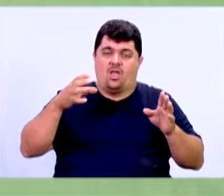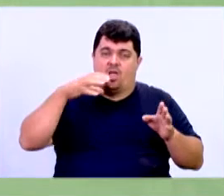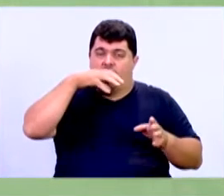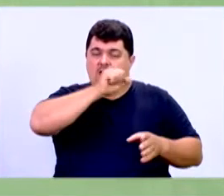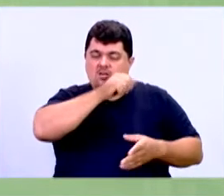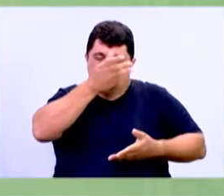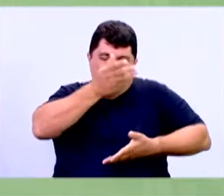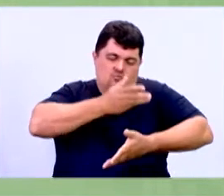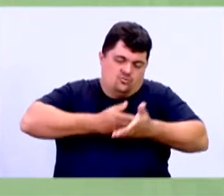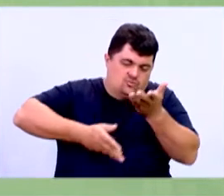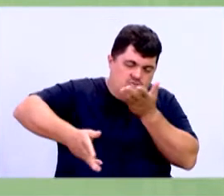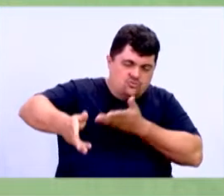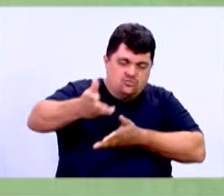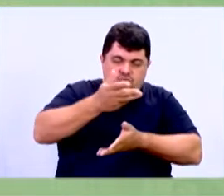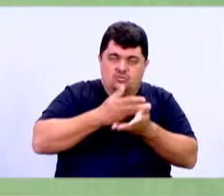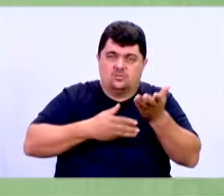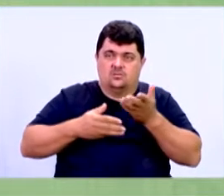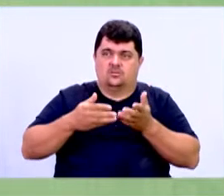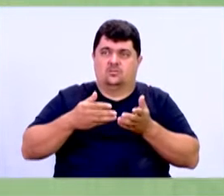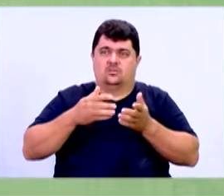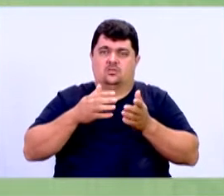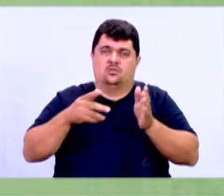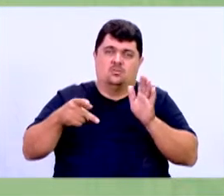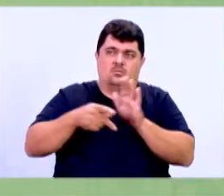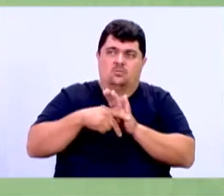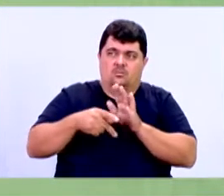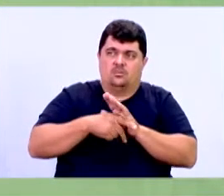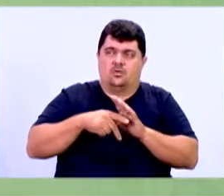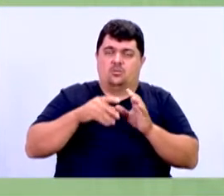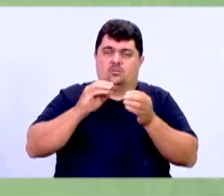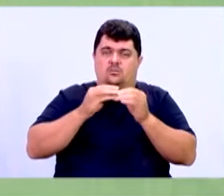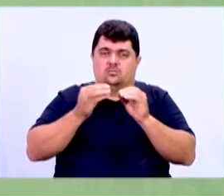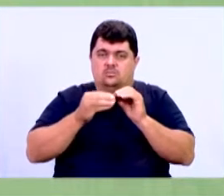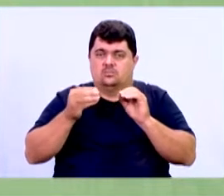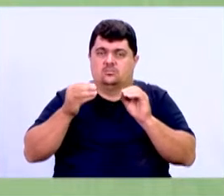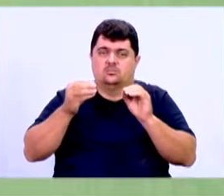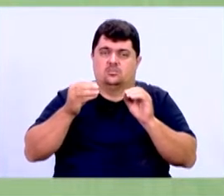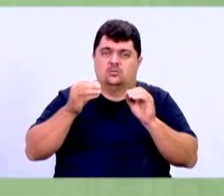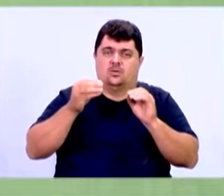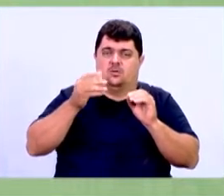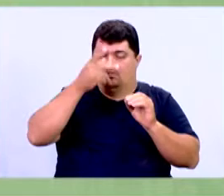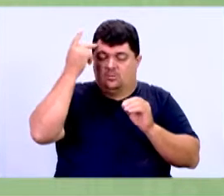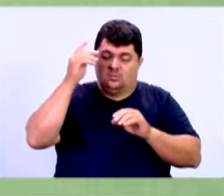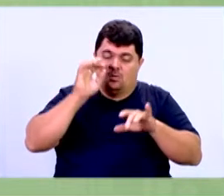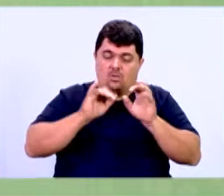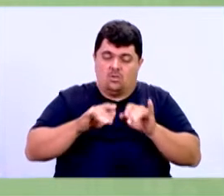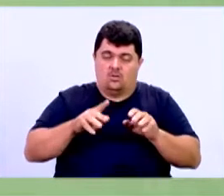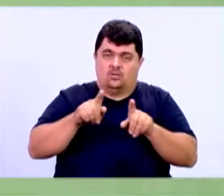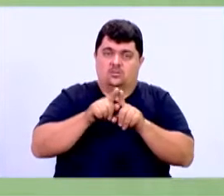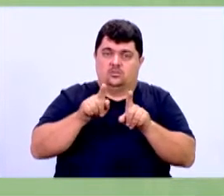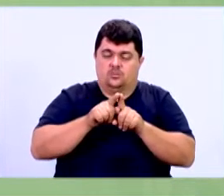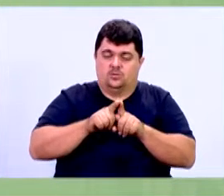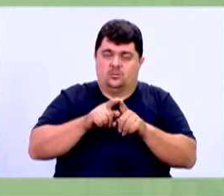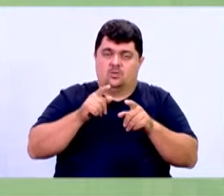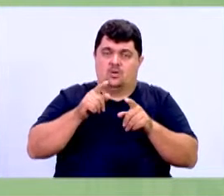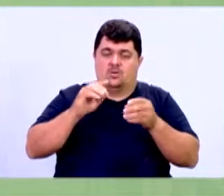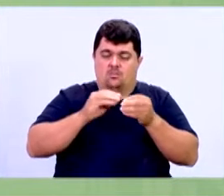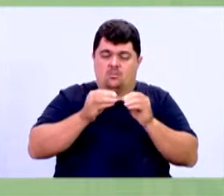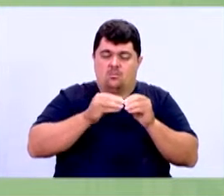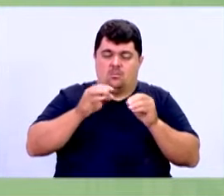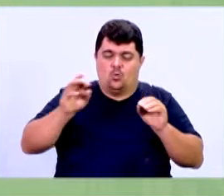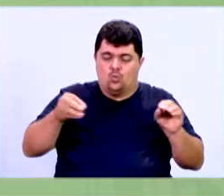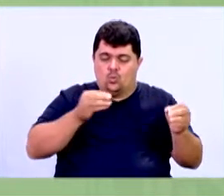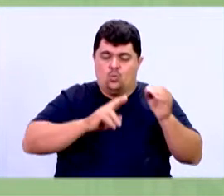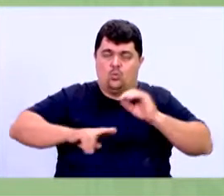dinâmicos, fundamentada nos dados submetidos pelo usuário e derivada dos dados contidos no banco de